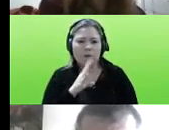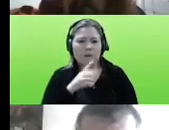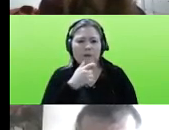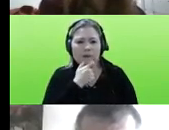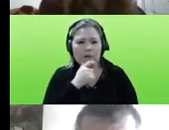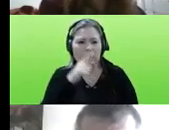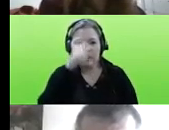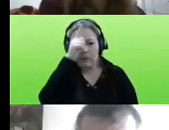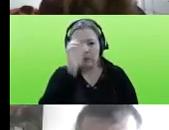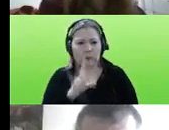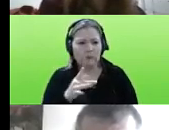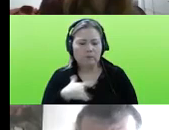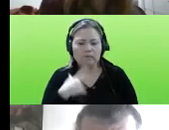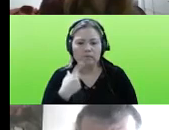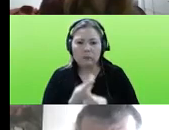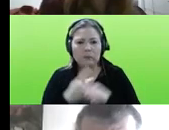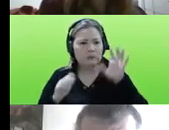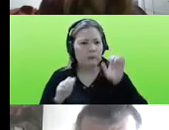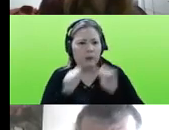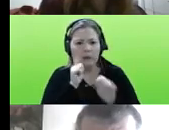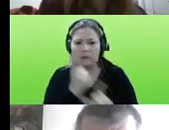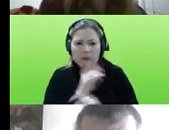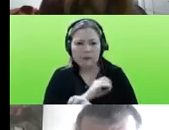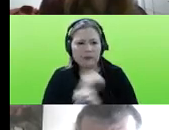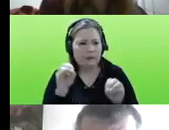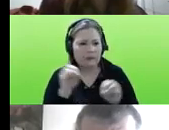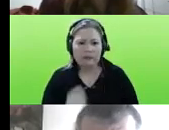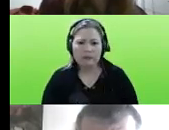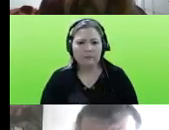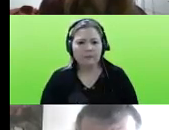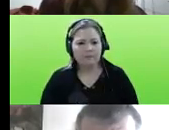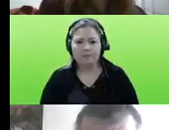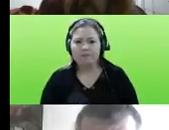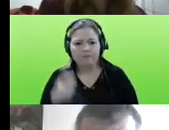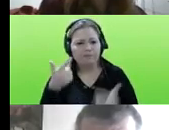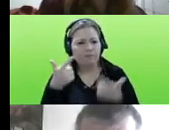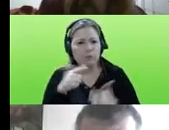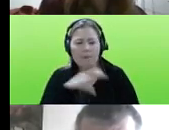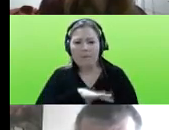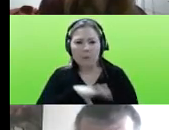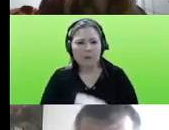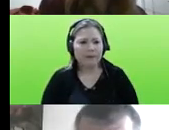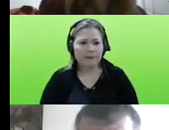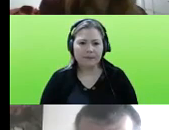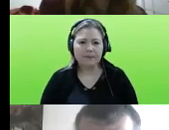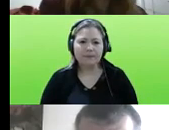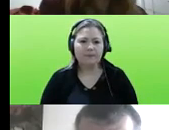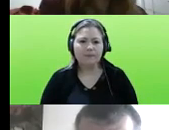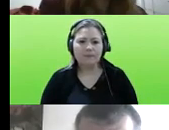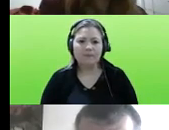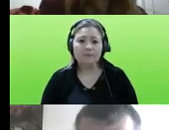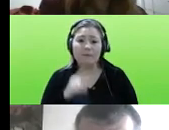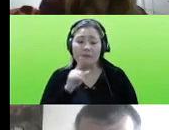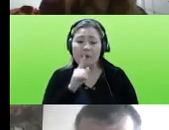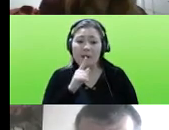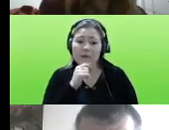alemão, não procurei em espanhol, ainda não achei nada, tá? Não tem em português. E dele nós